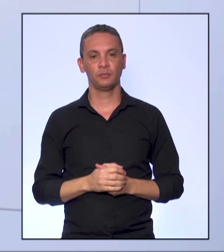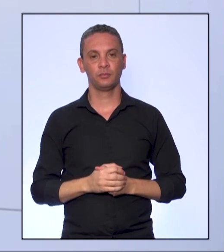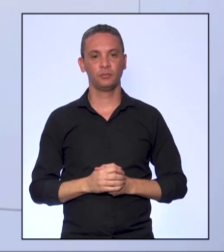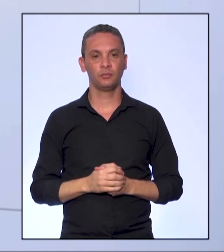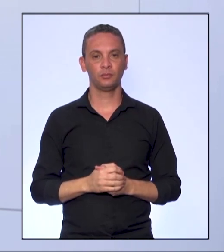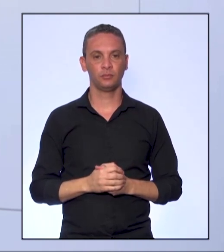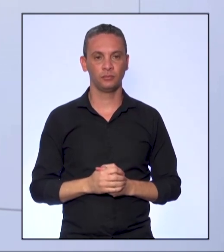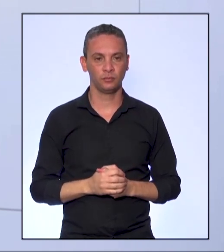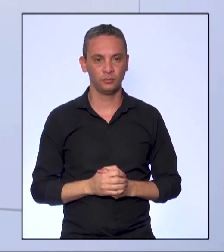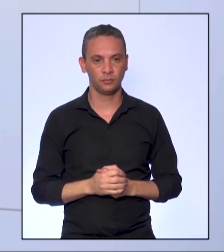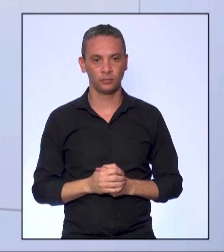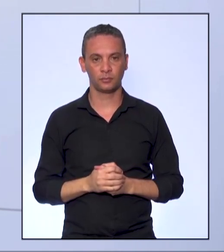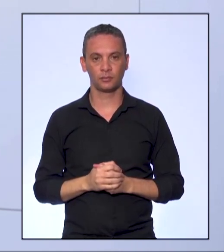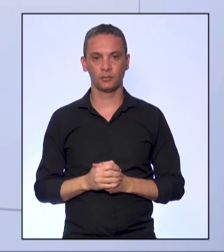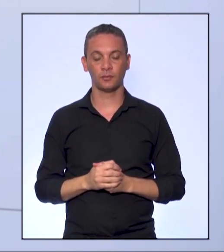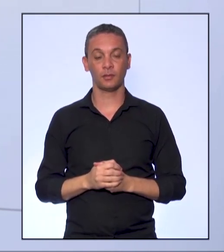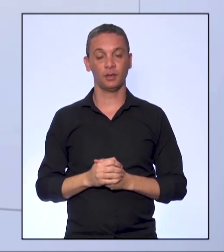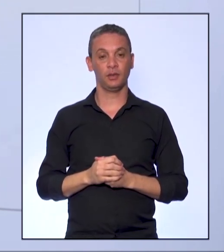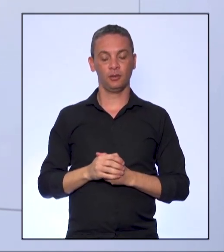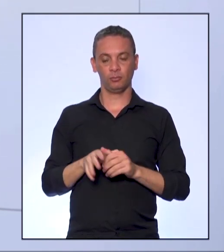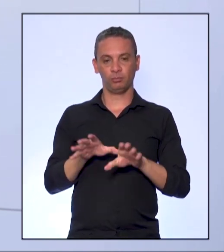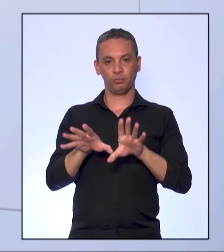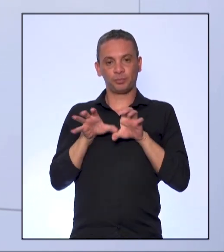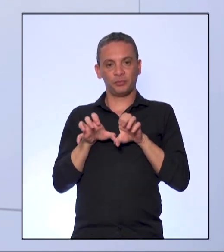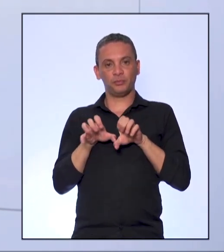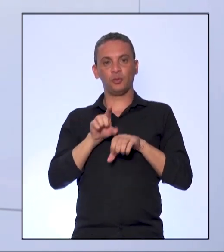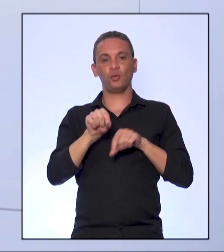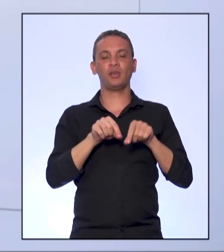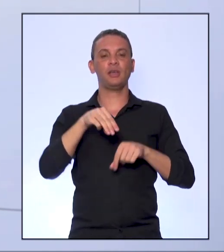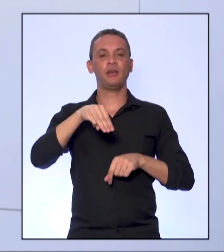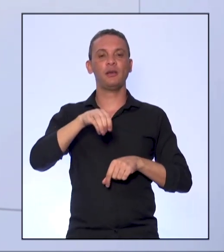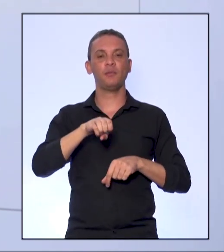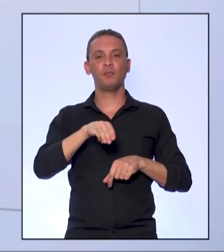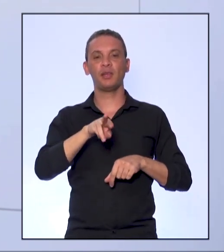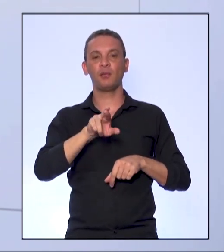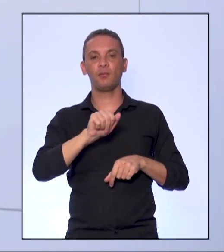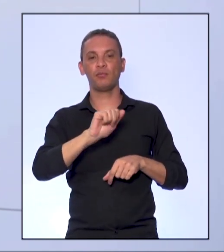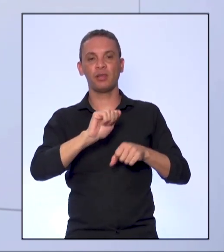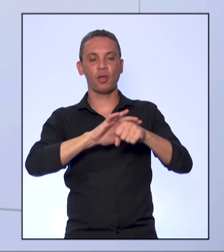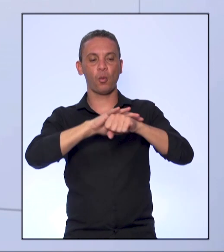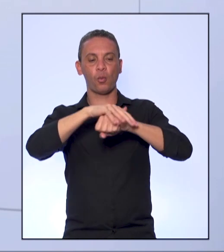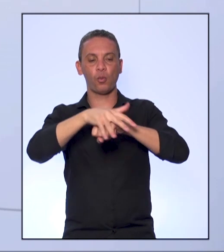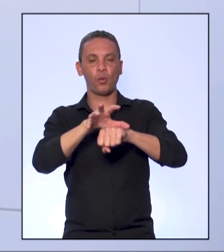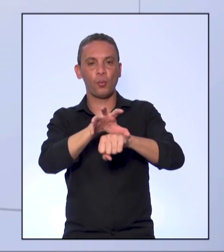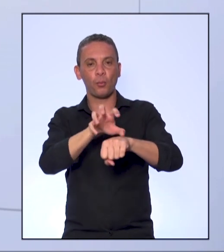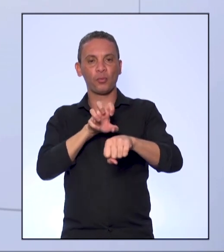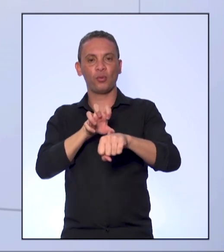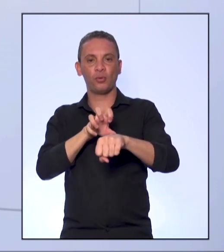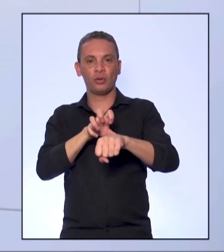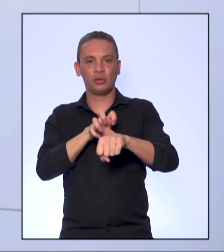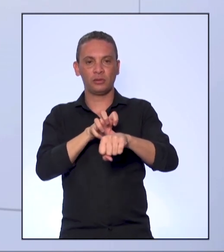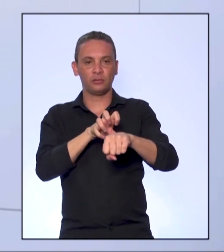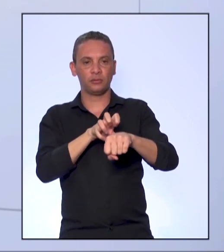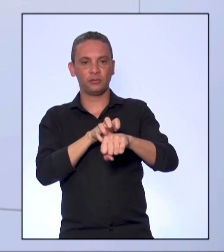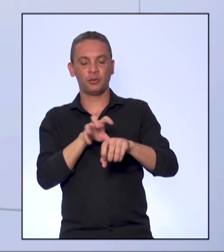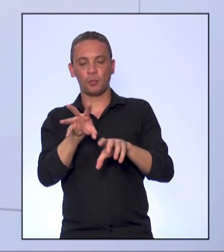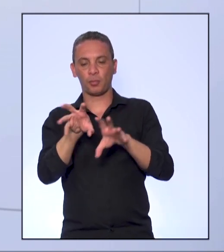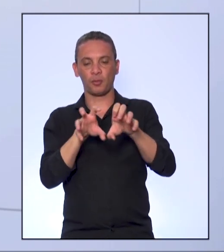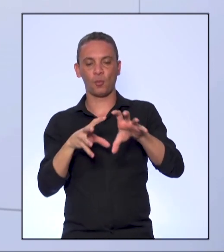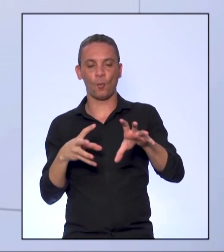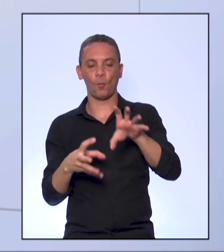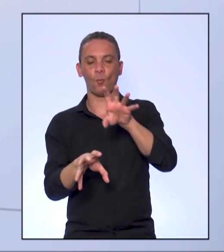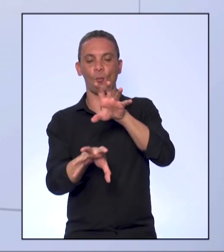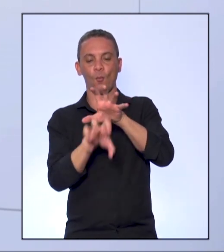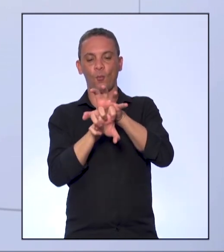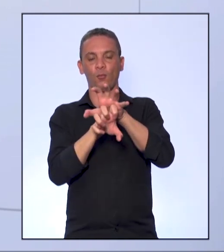Através de receptores de membrana, tá? Vou mostrar aqui para vocês. Ele possui alguns receptores, galera, que a gente